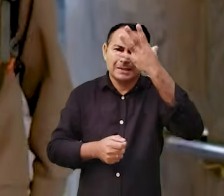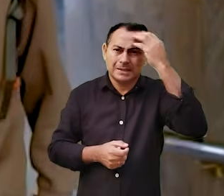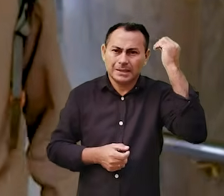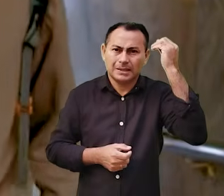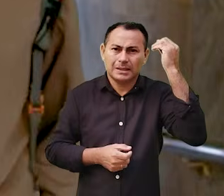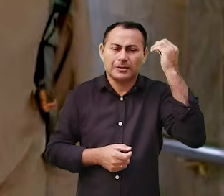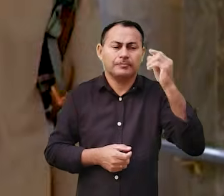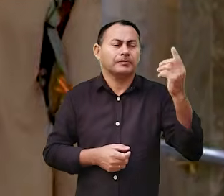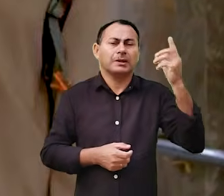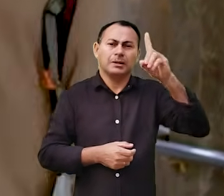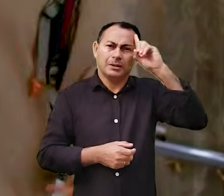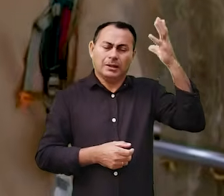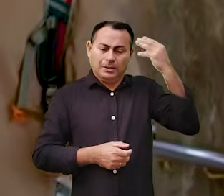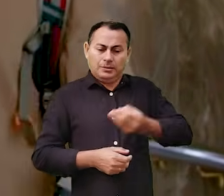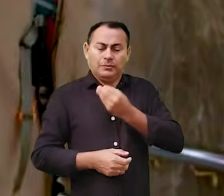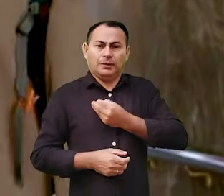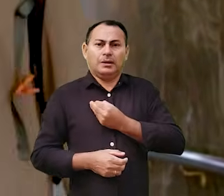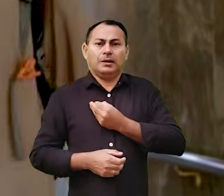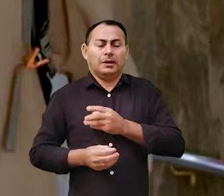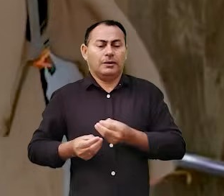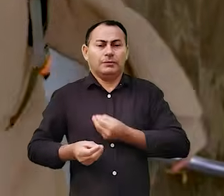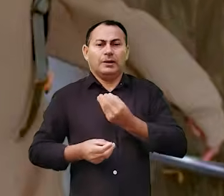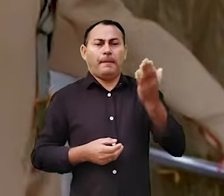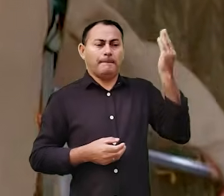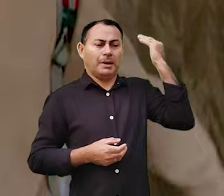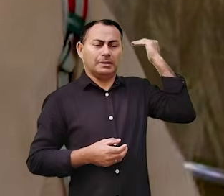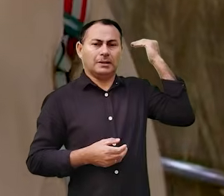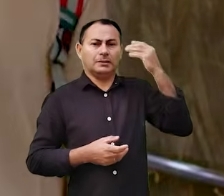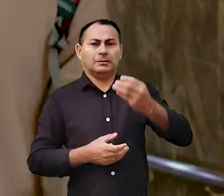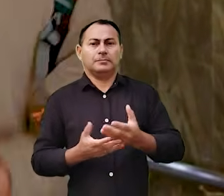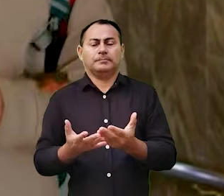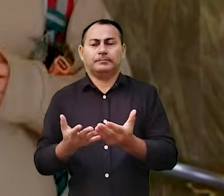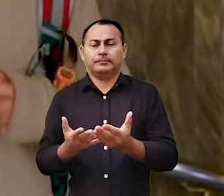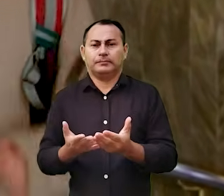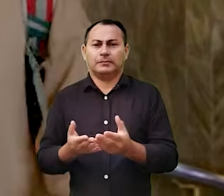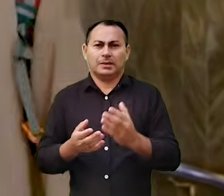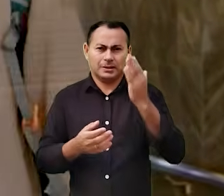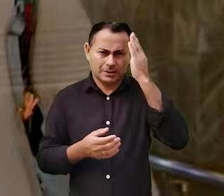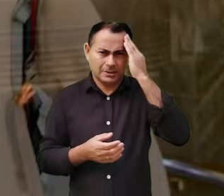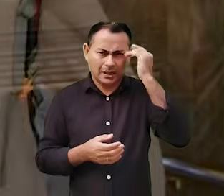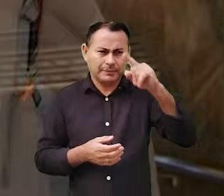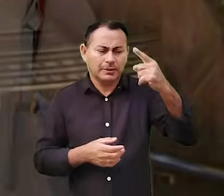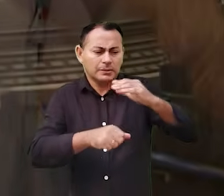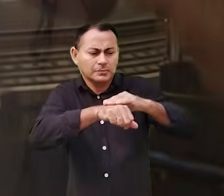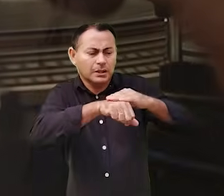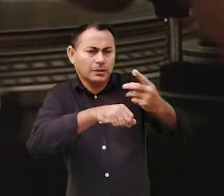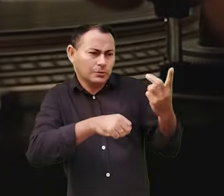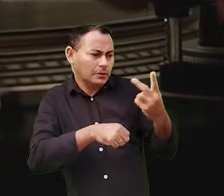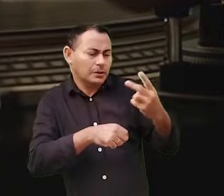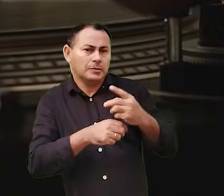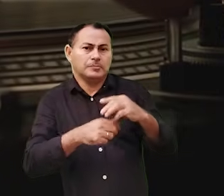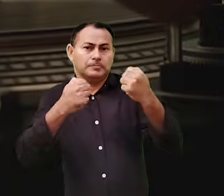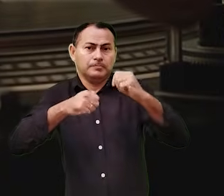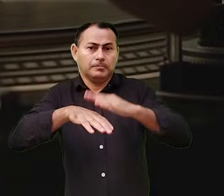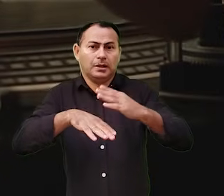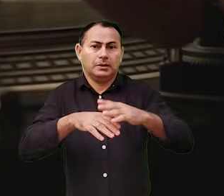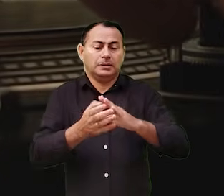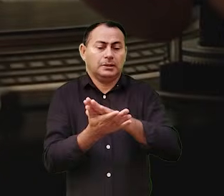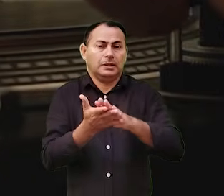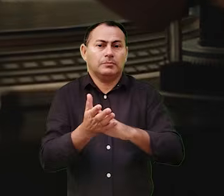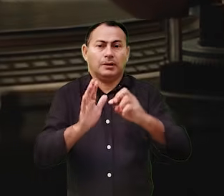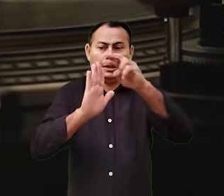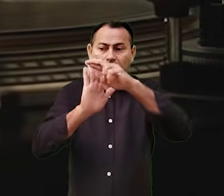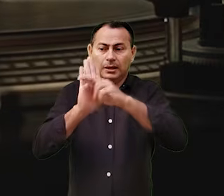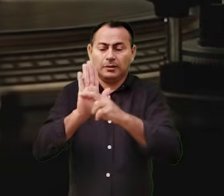para esquecer aquele tipo de vida que eu levava." Sabe, depois daquela conversa, eu não precisei